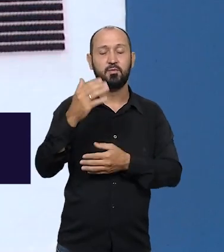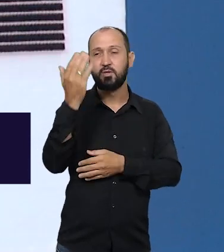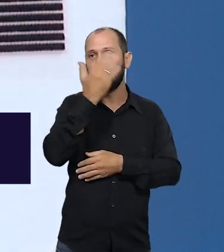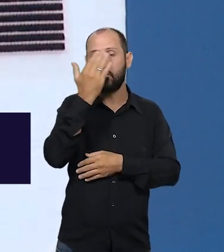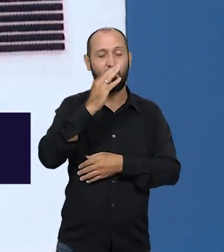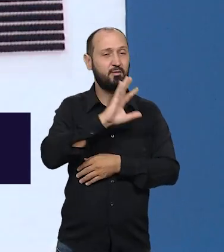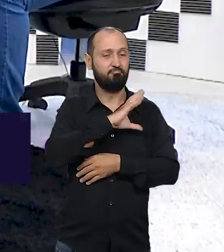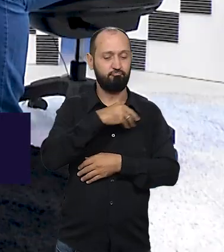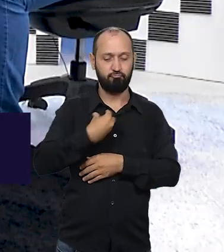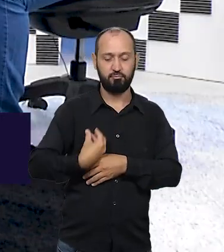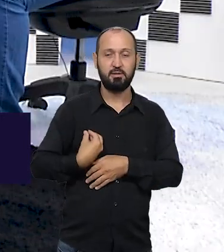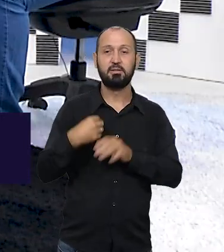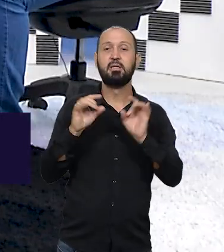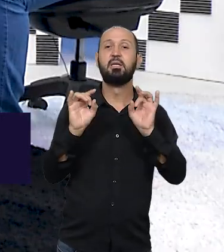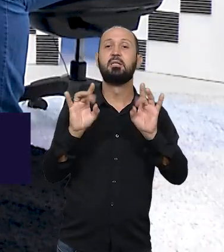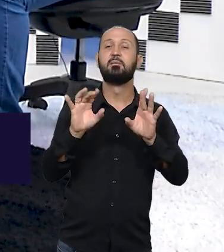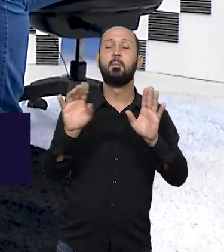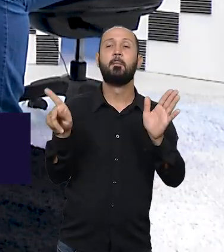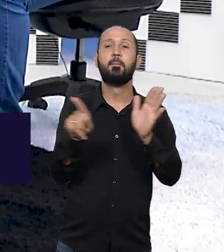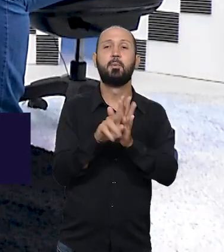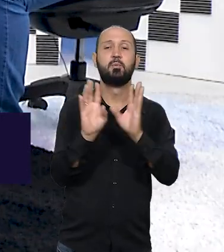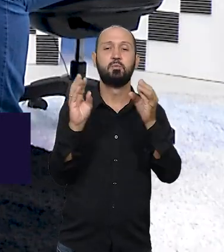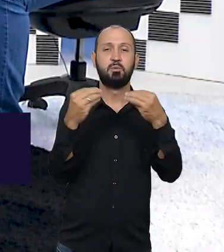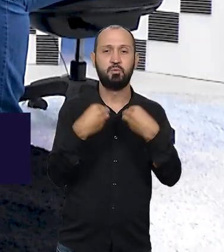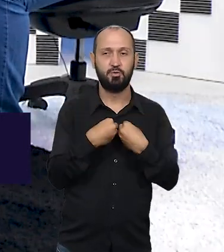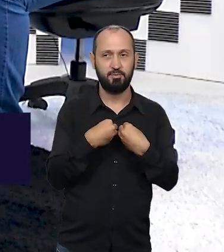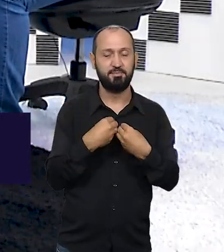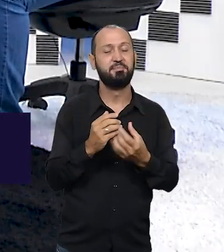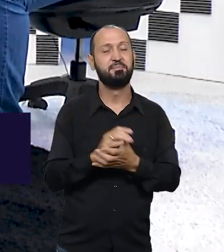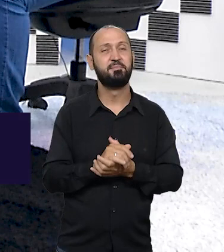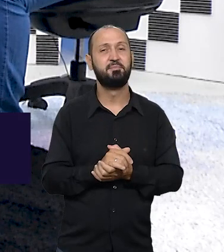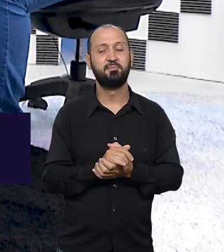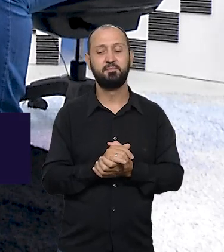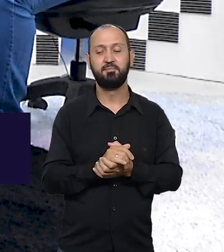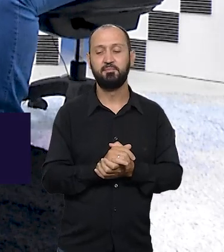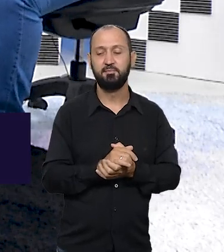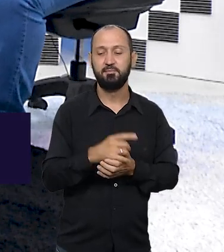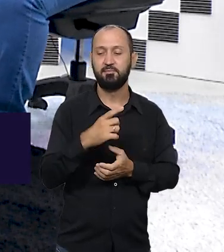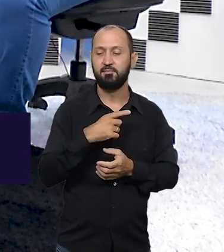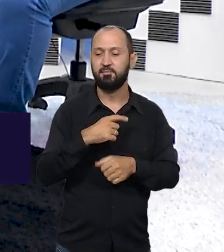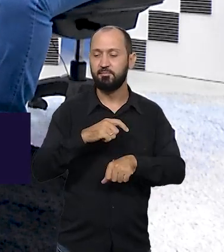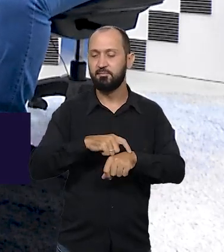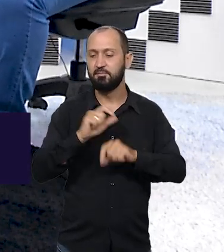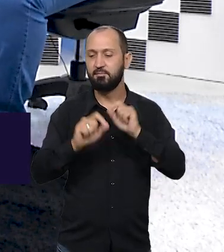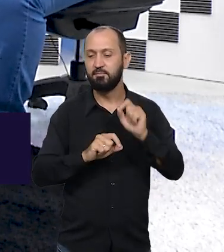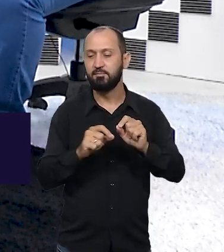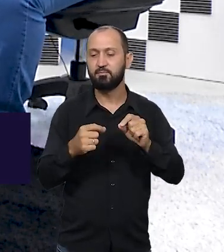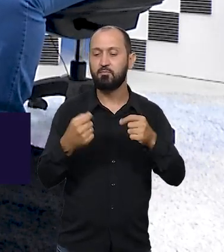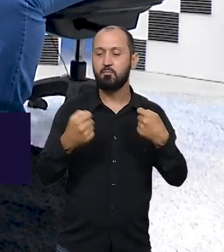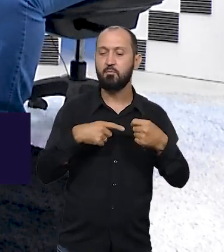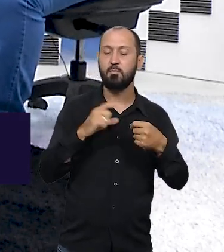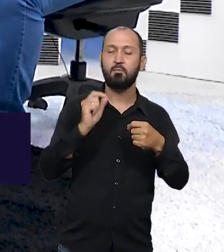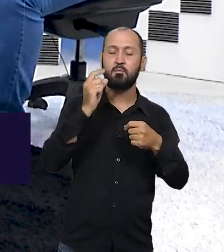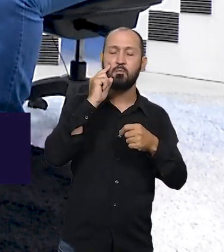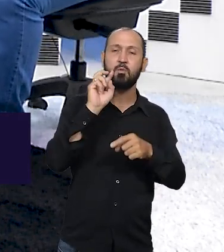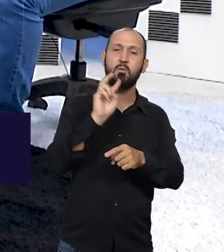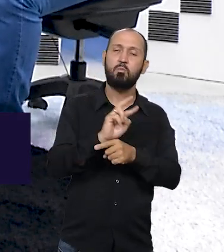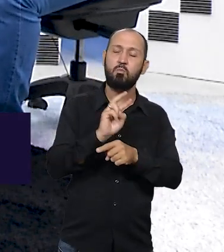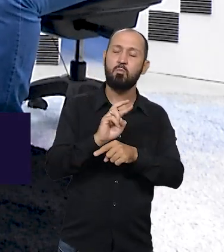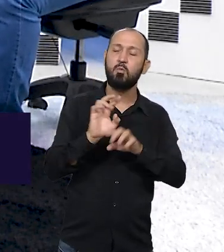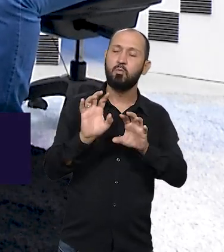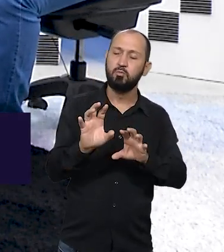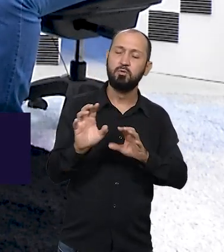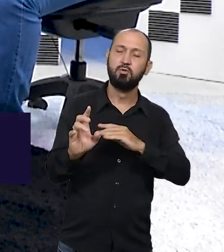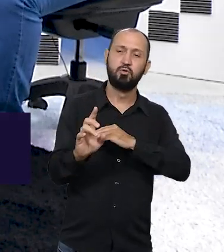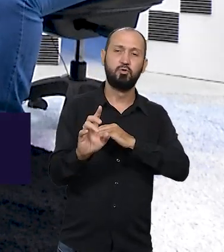Né? E existe uma condição ali que eu tenho que ter um protocolo melhor adaptado para ela. Né? Ô, Alexandre,